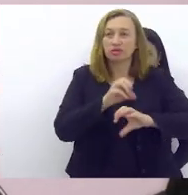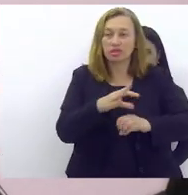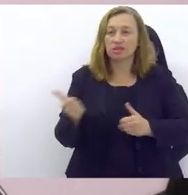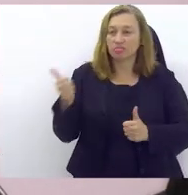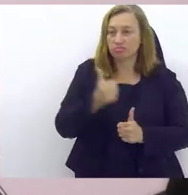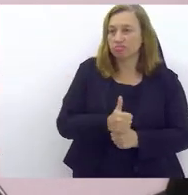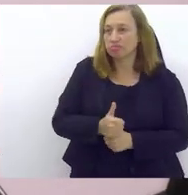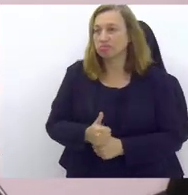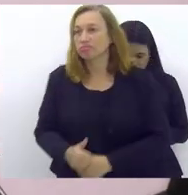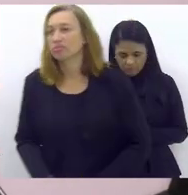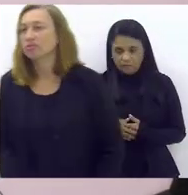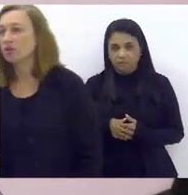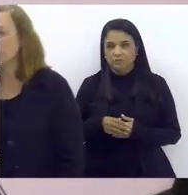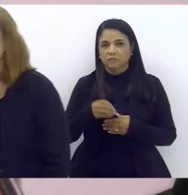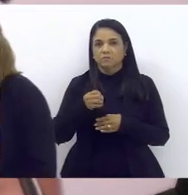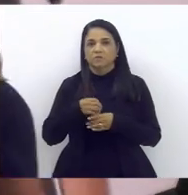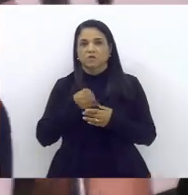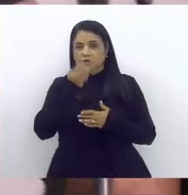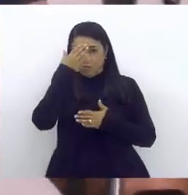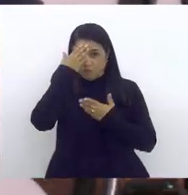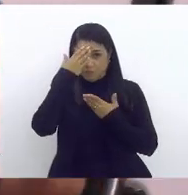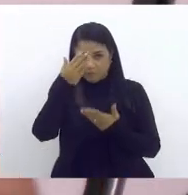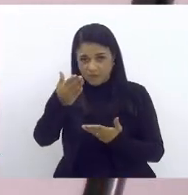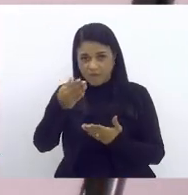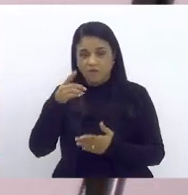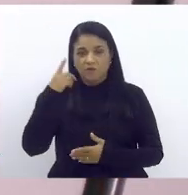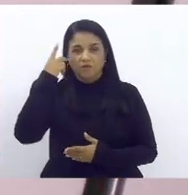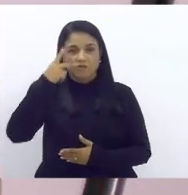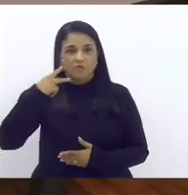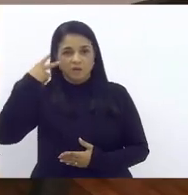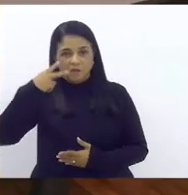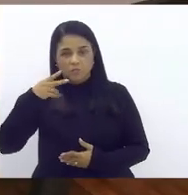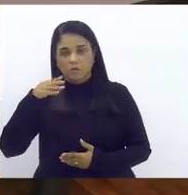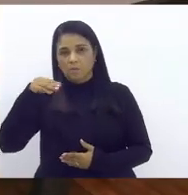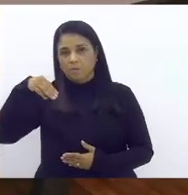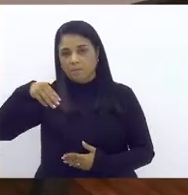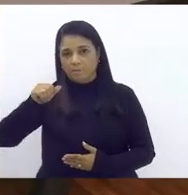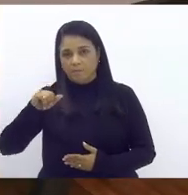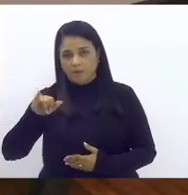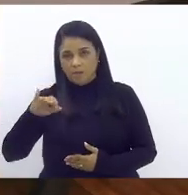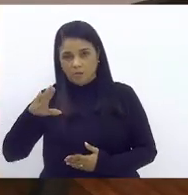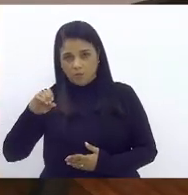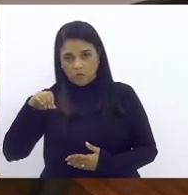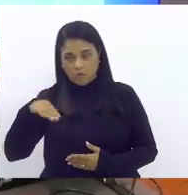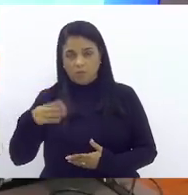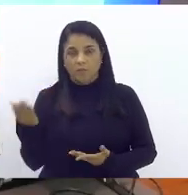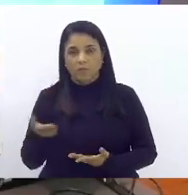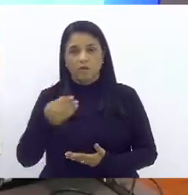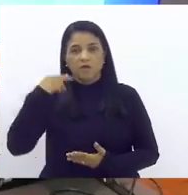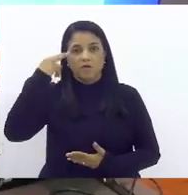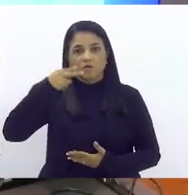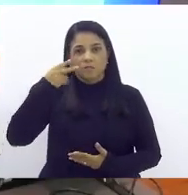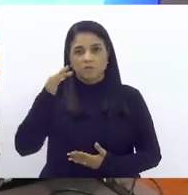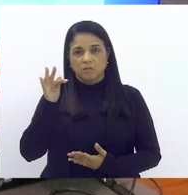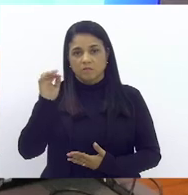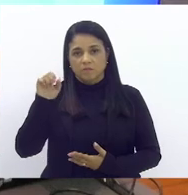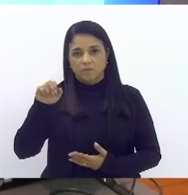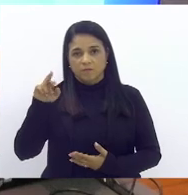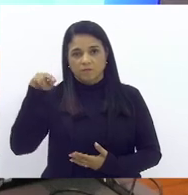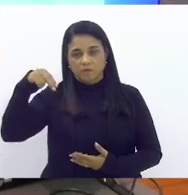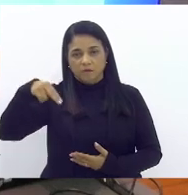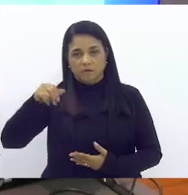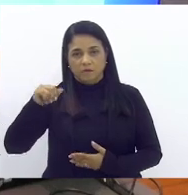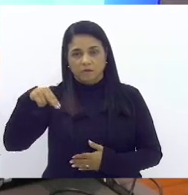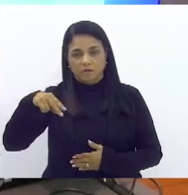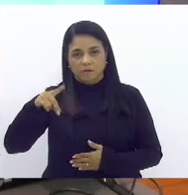muito obrigado a todos. Boa noite. Obrigado, vereador Maicon. Muito obrigado. Vereadora Fernanda